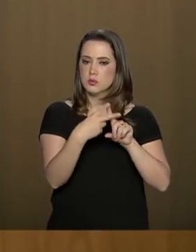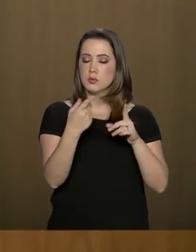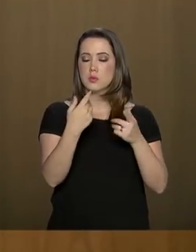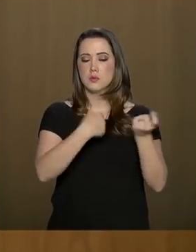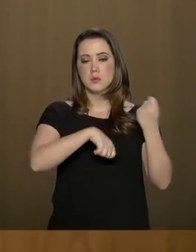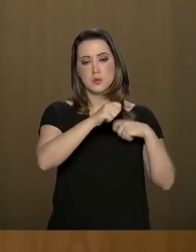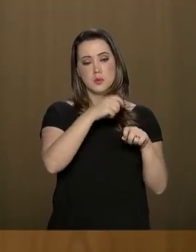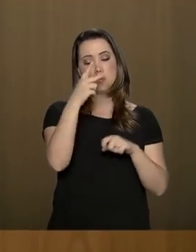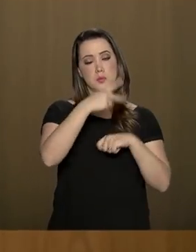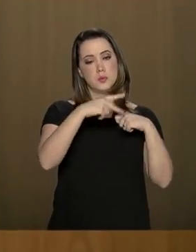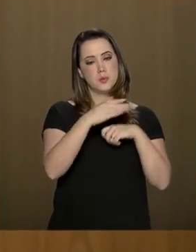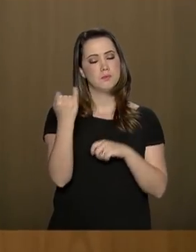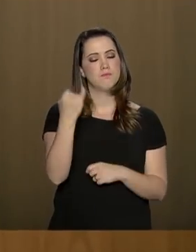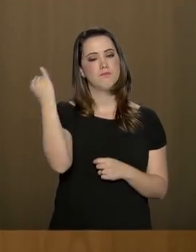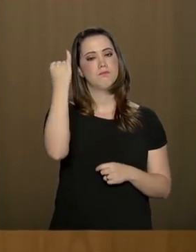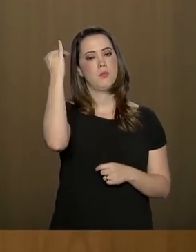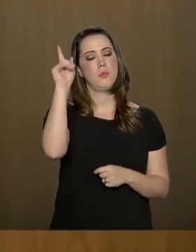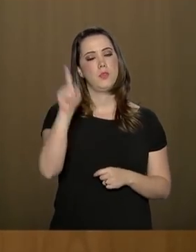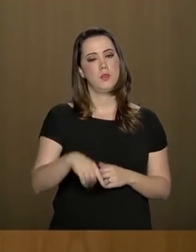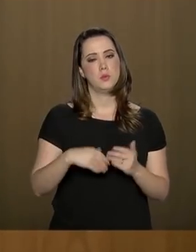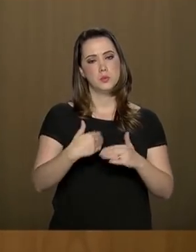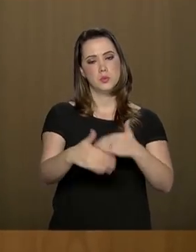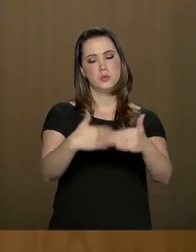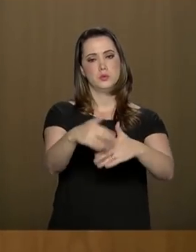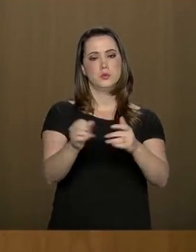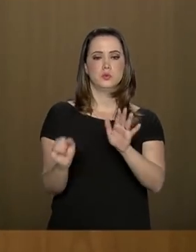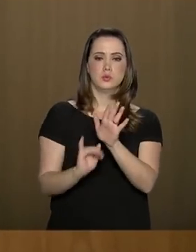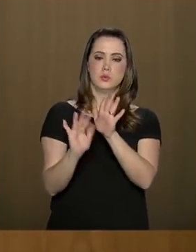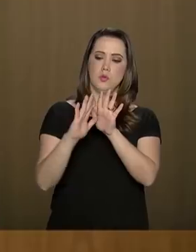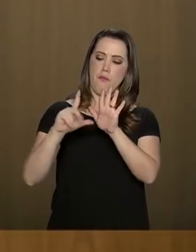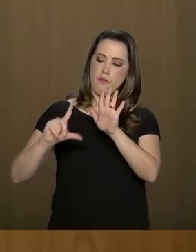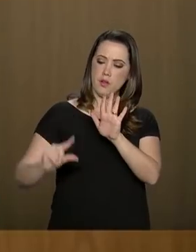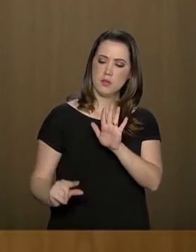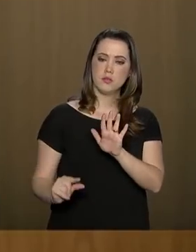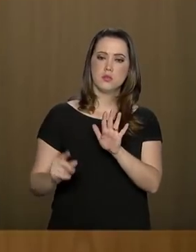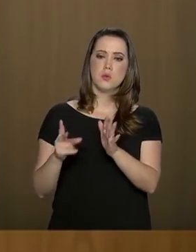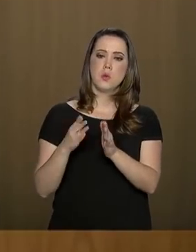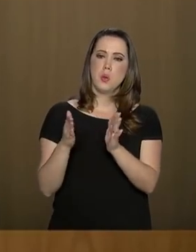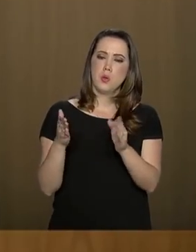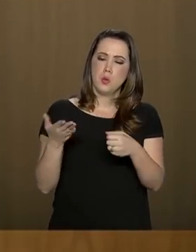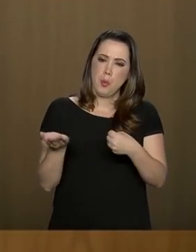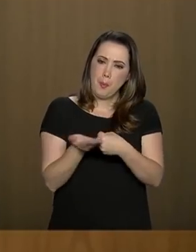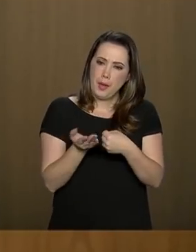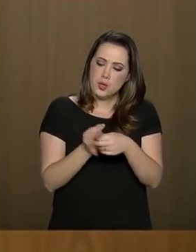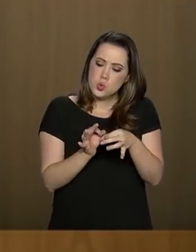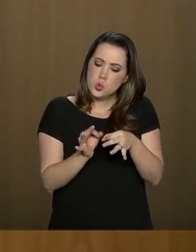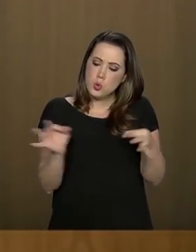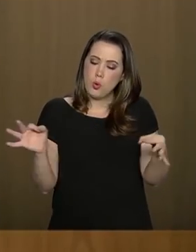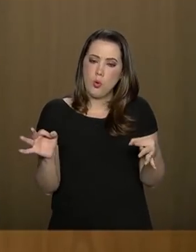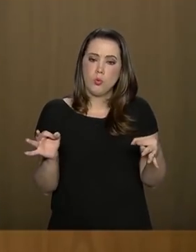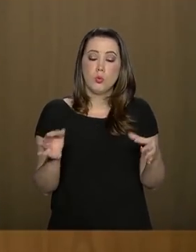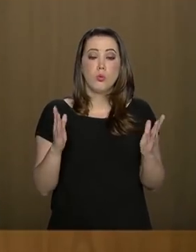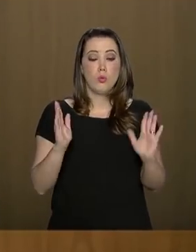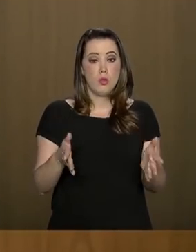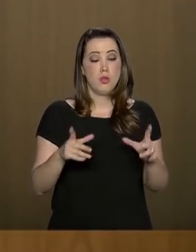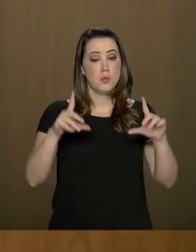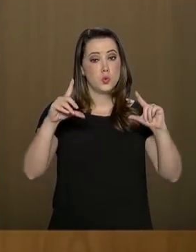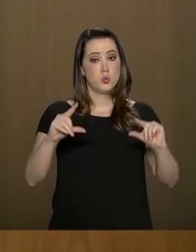na economia brasileira é essencial para a manutenção da inflação baixa no médio e longo prazos, para a